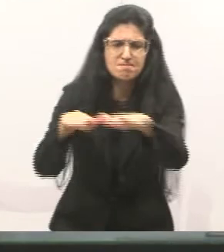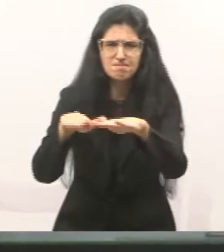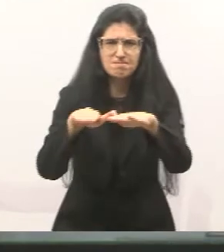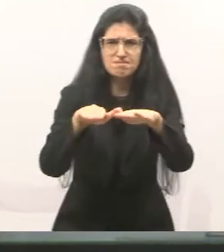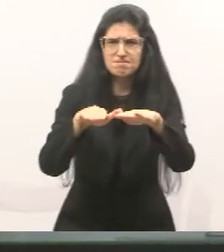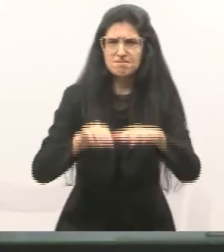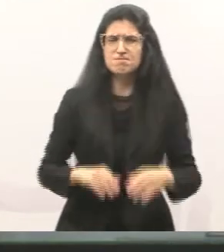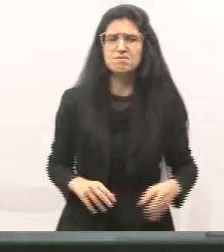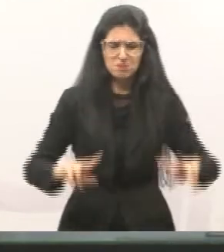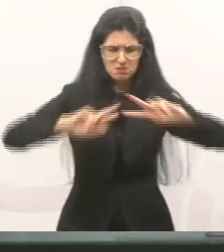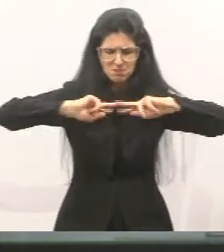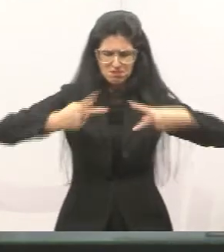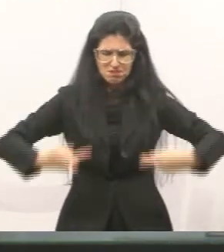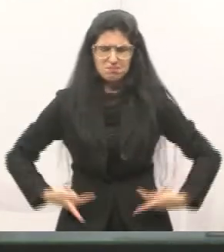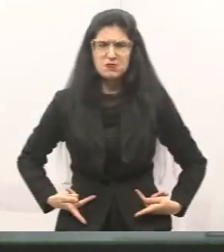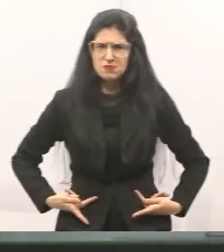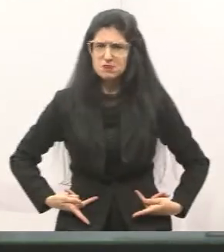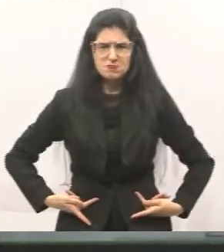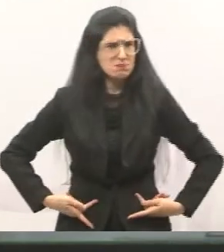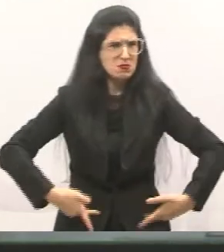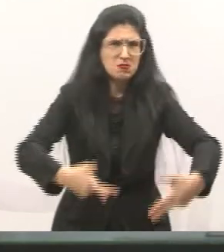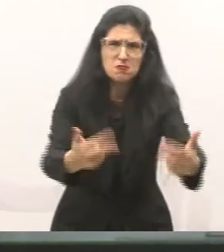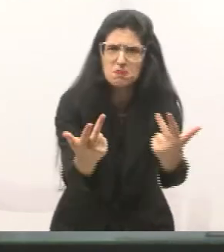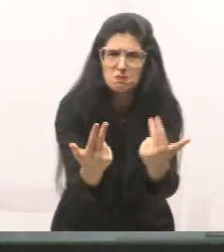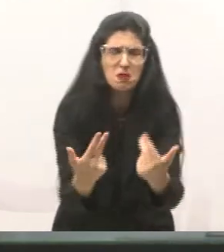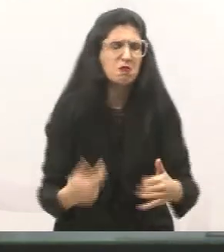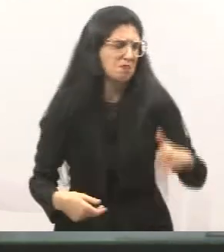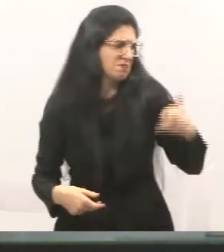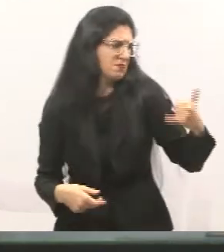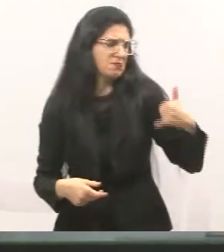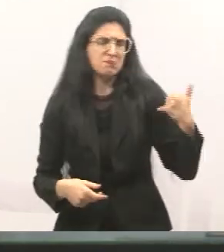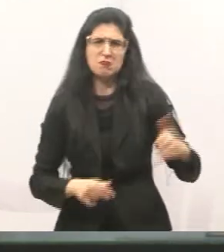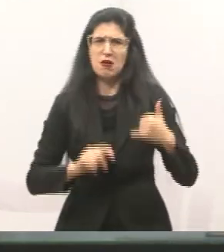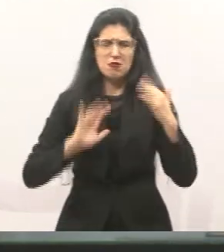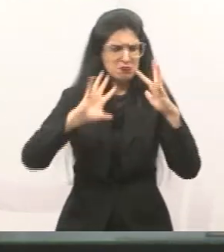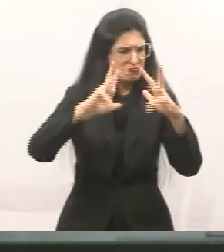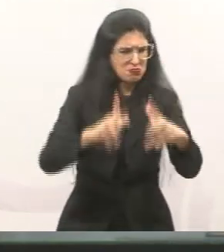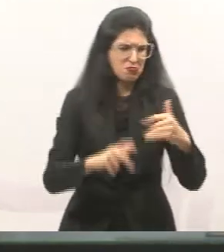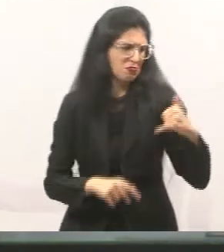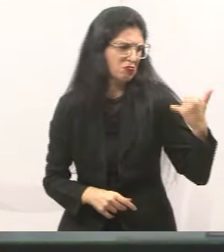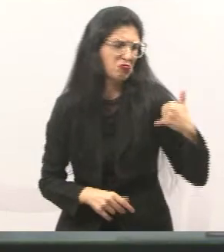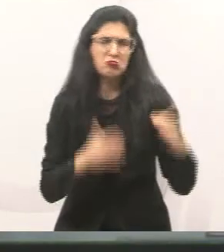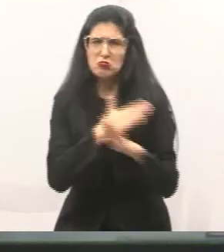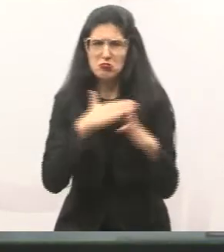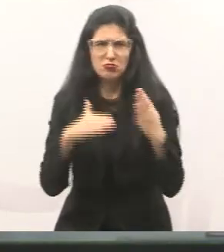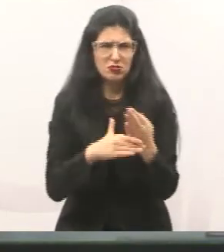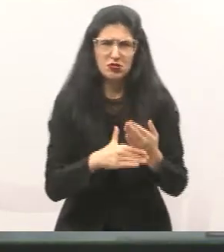toda pessoa humana, de todas as idades. Essa atitude